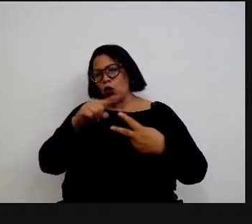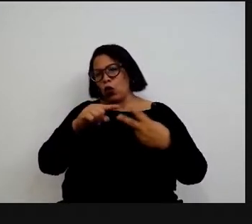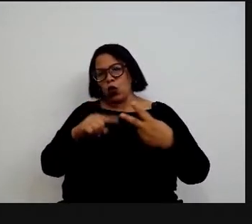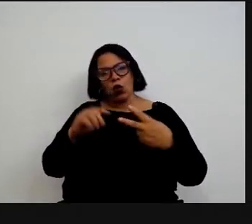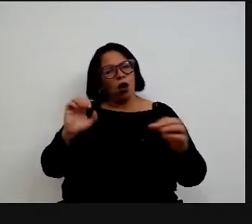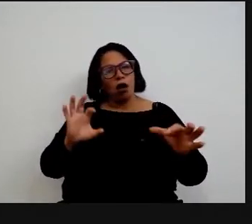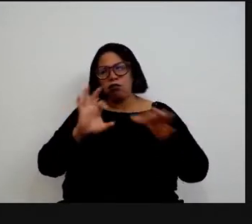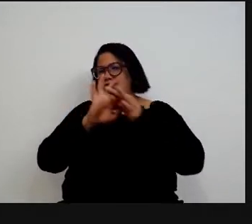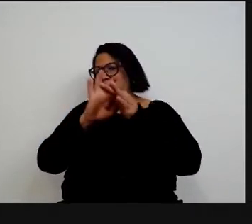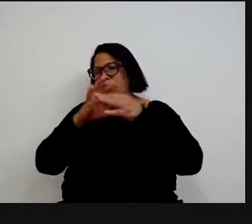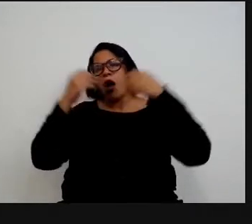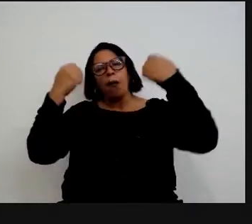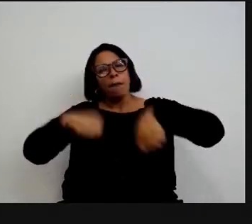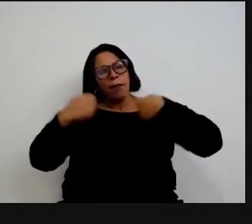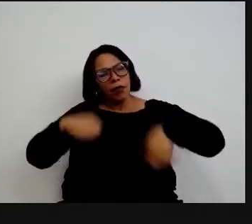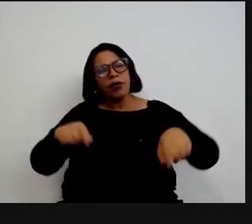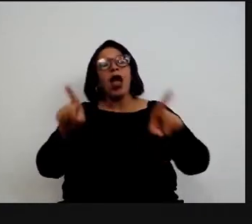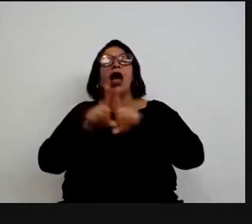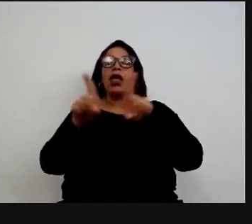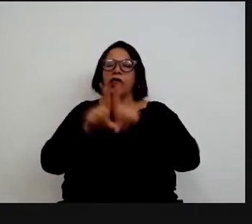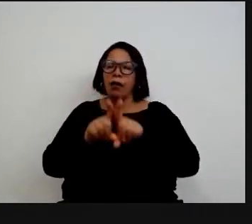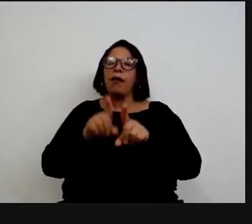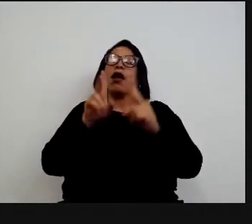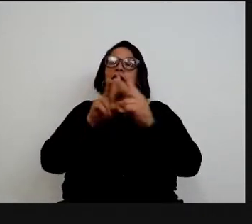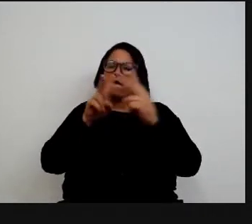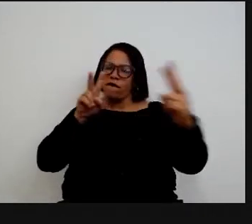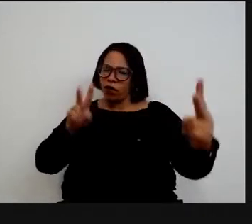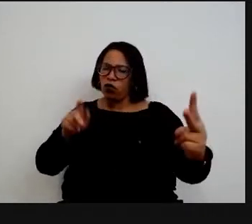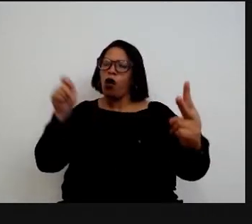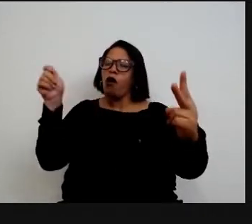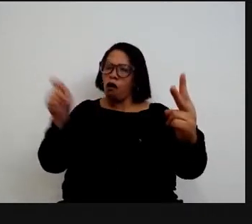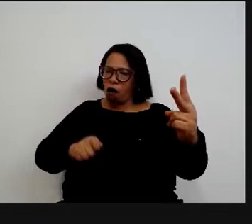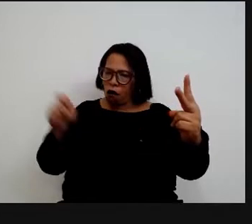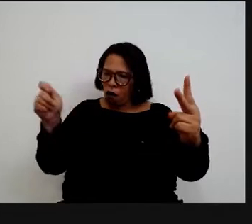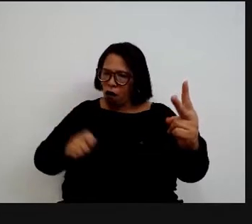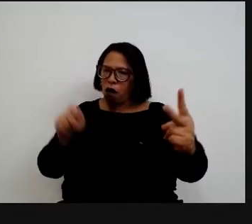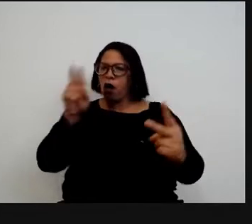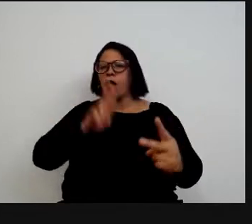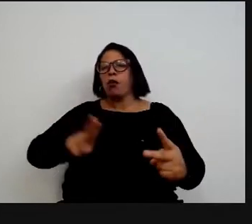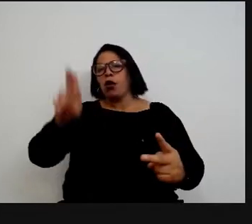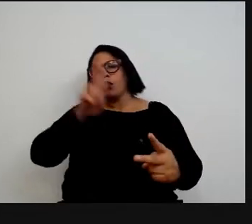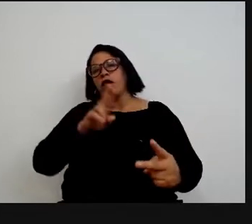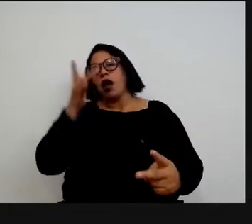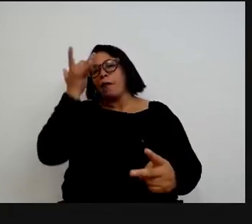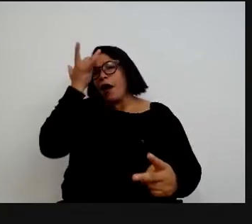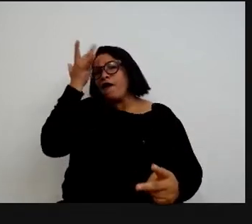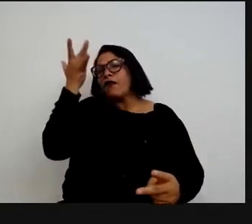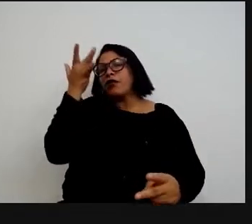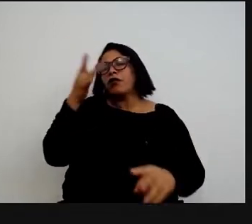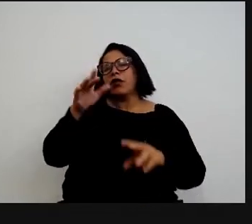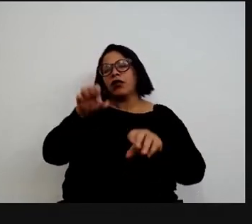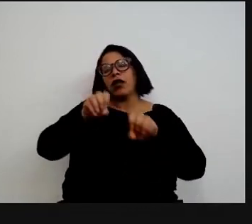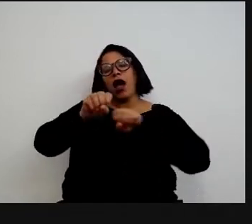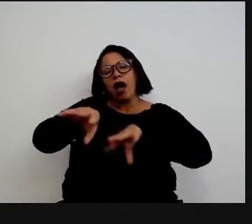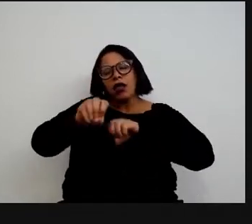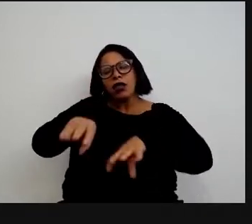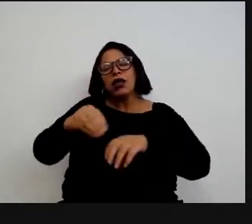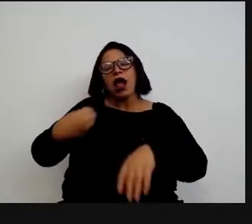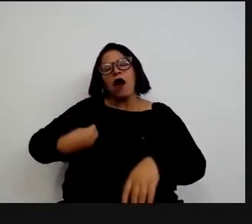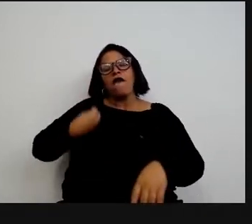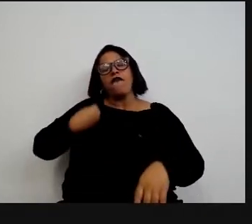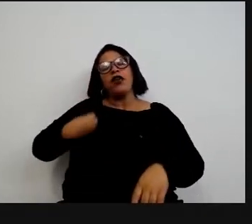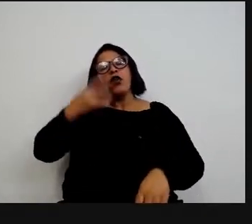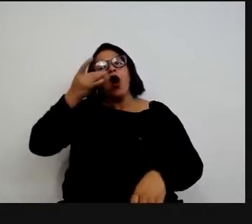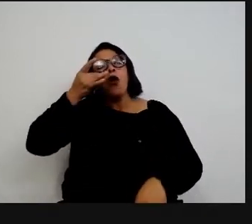auto-instrucional, mas ele também pode ser utilizado para facilitar o processo do hibridismo